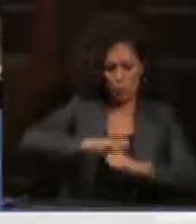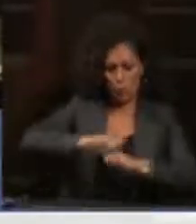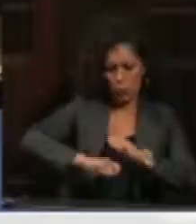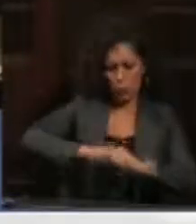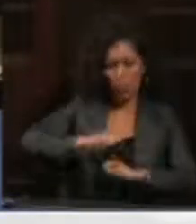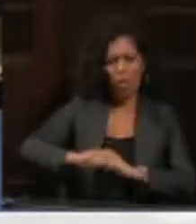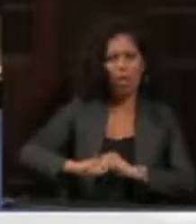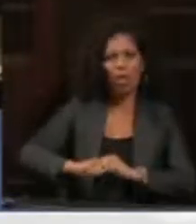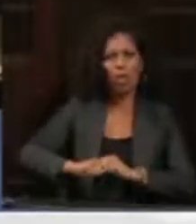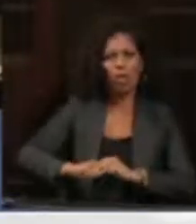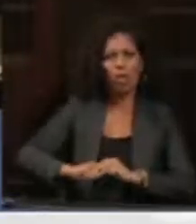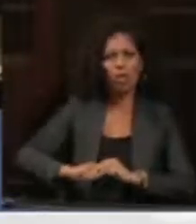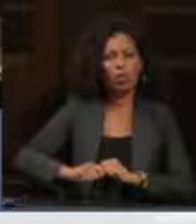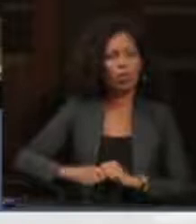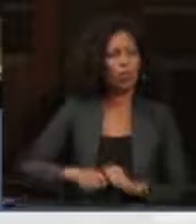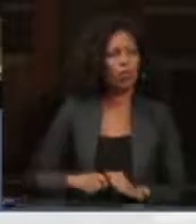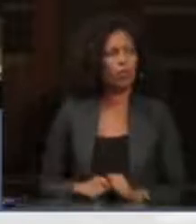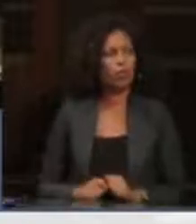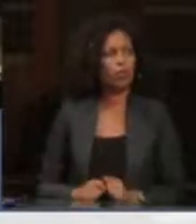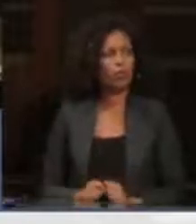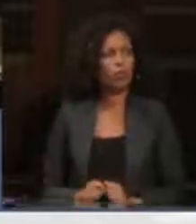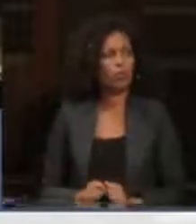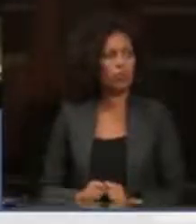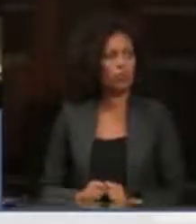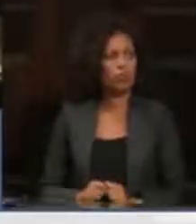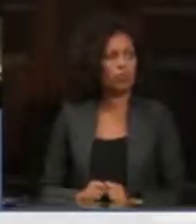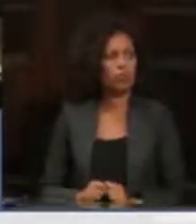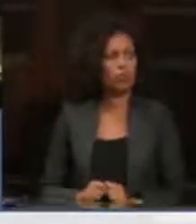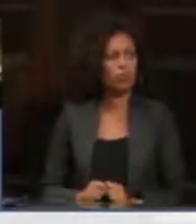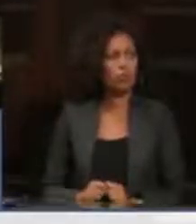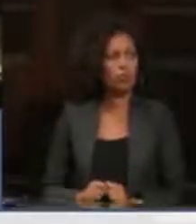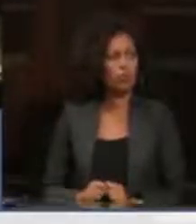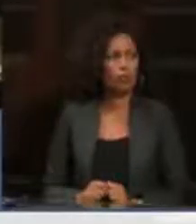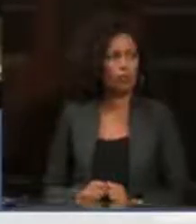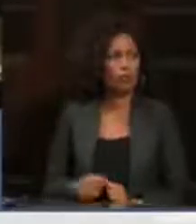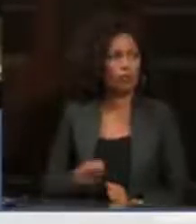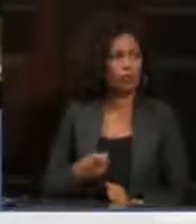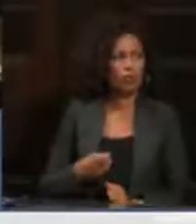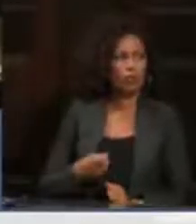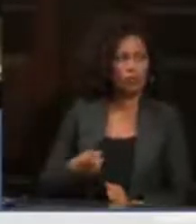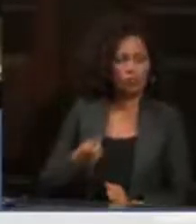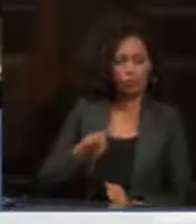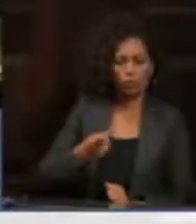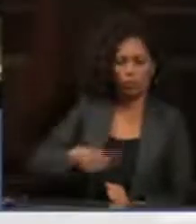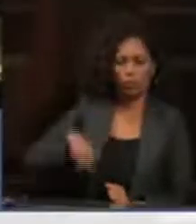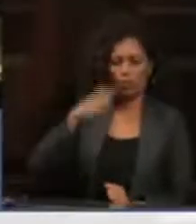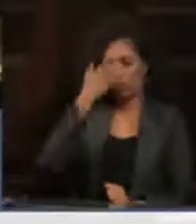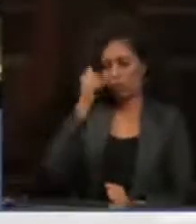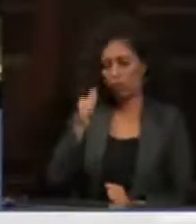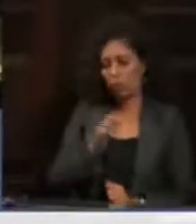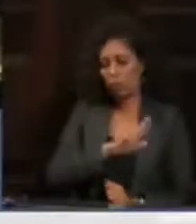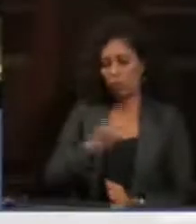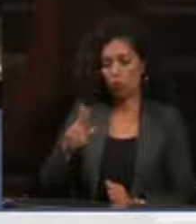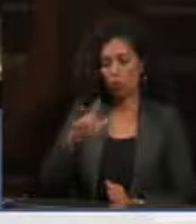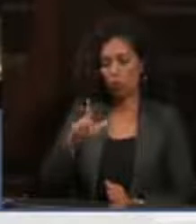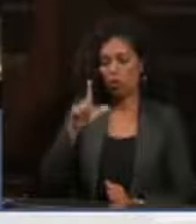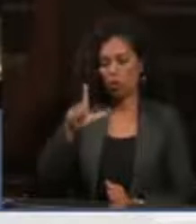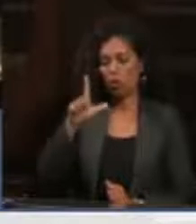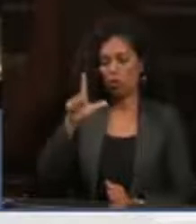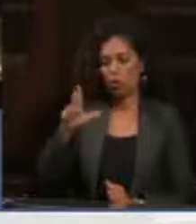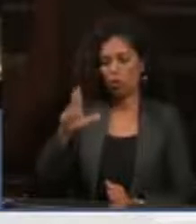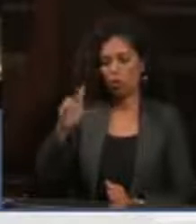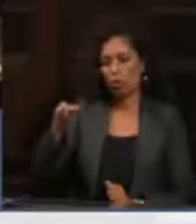bolha, na operação denominada Lume, que investiga a morte